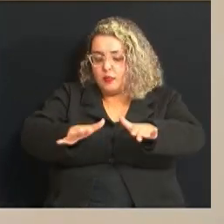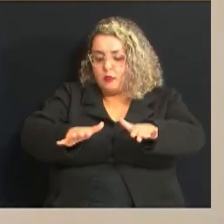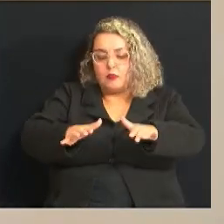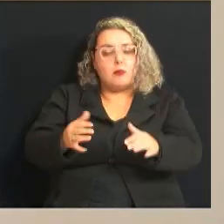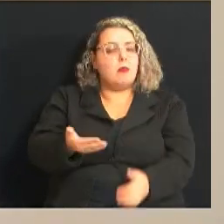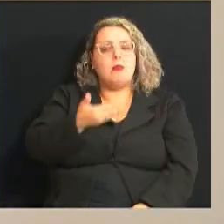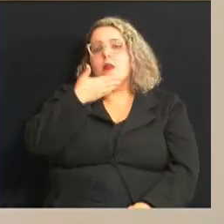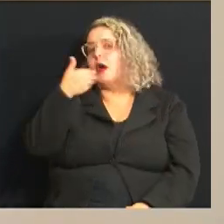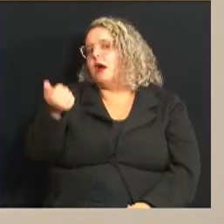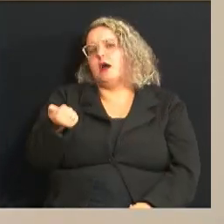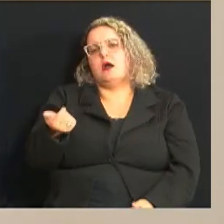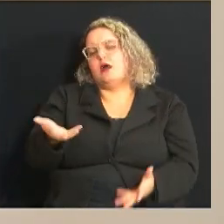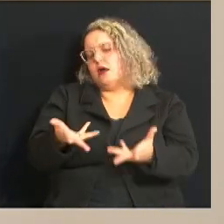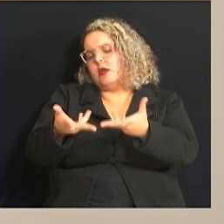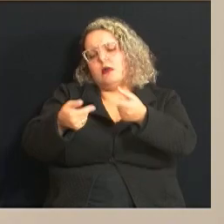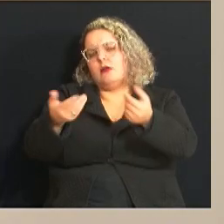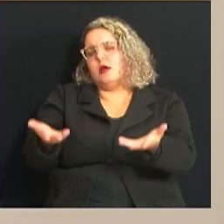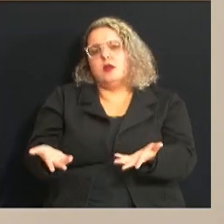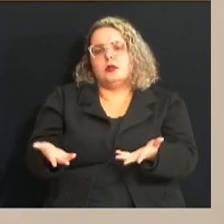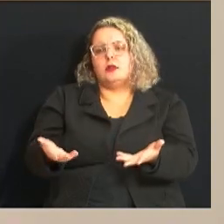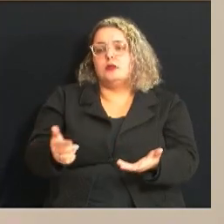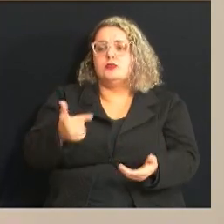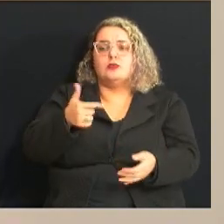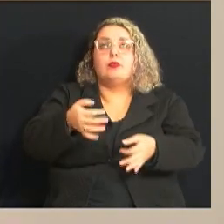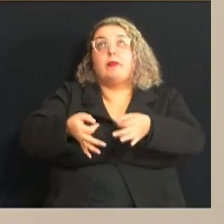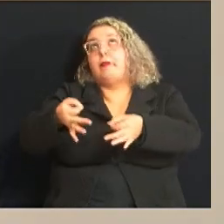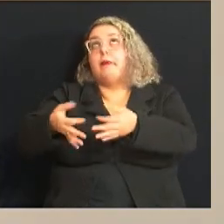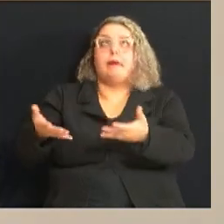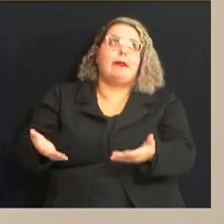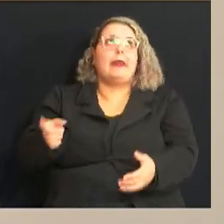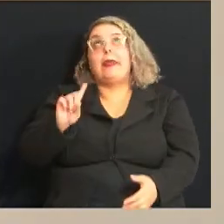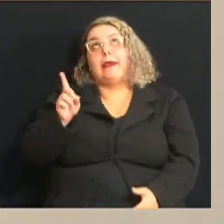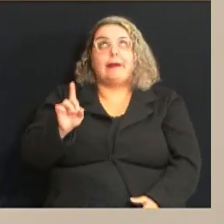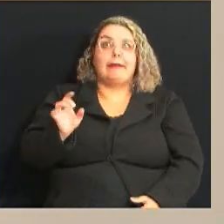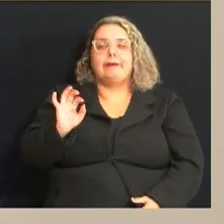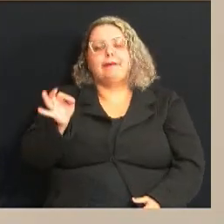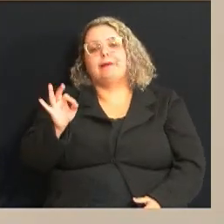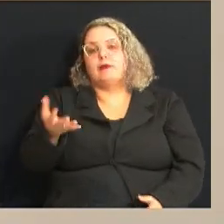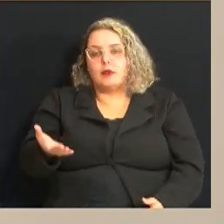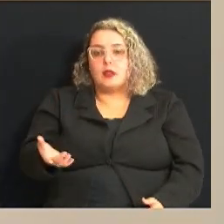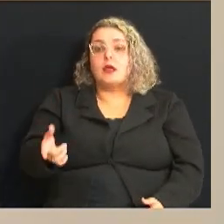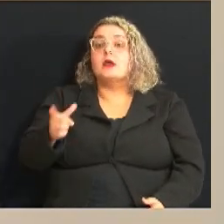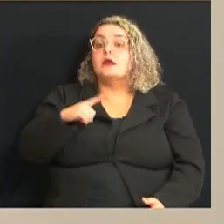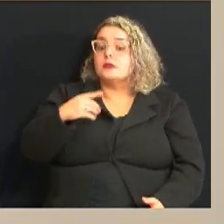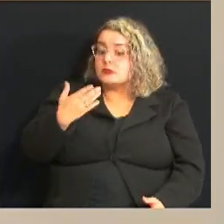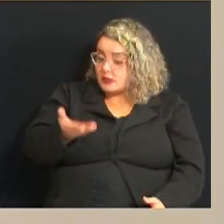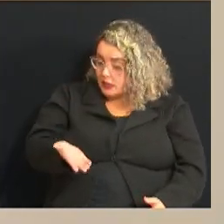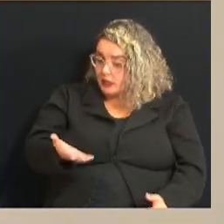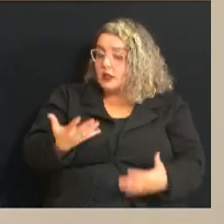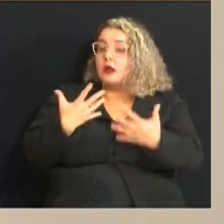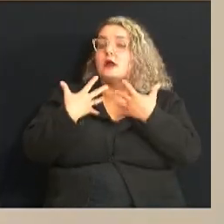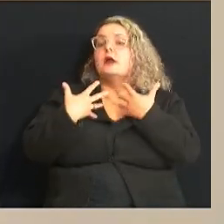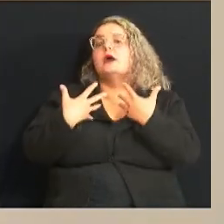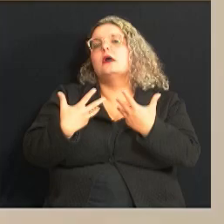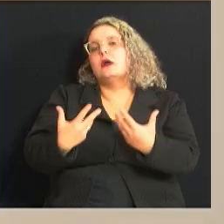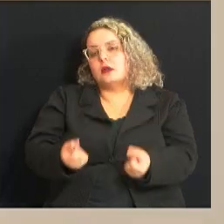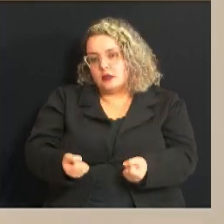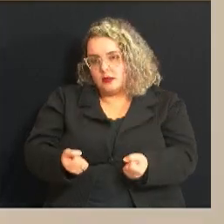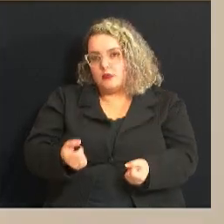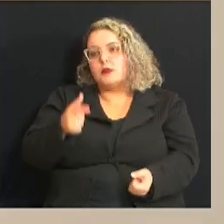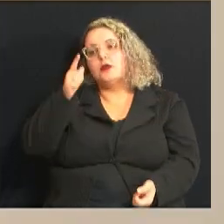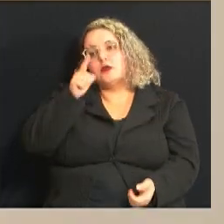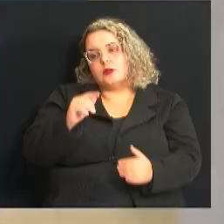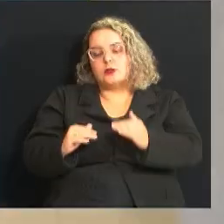Porque não tem os julgamentos, não tem as nossas mentes falar, não funciona nada disso. Eles têm isso e recebem e já conseguem